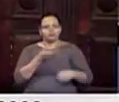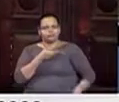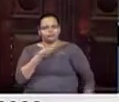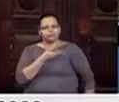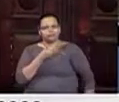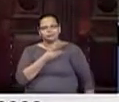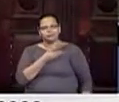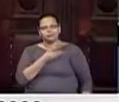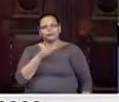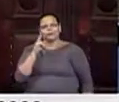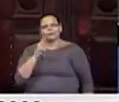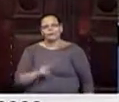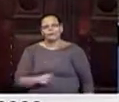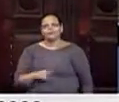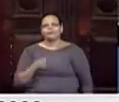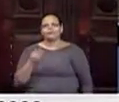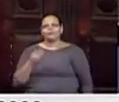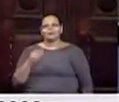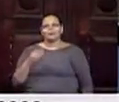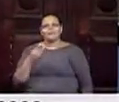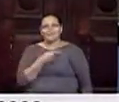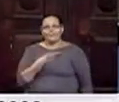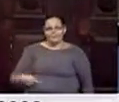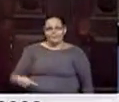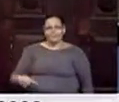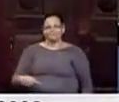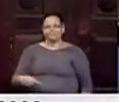e velo com galhardia presidia a assembléia brigada militar doente